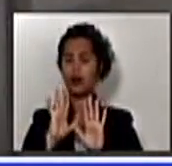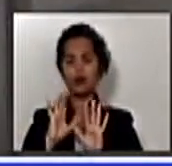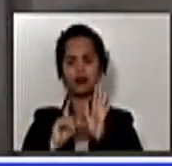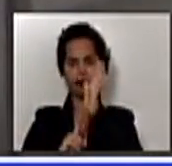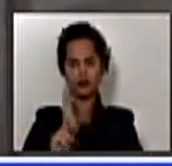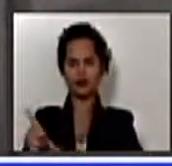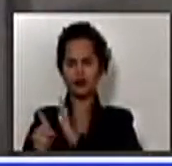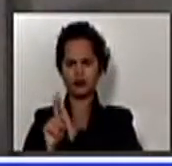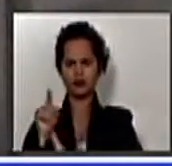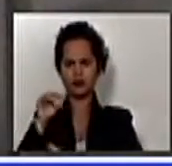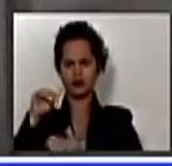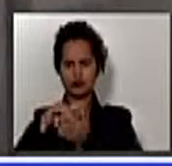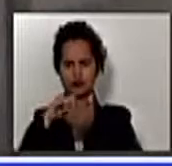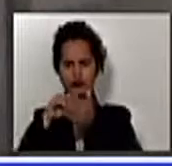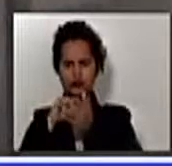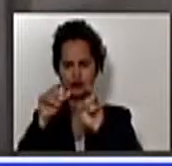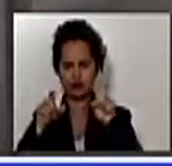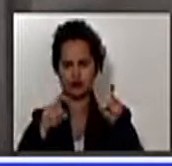Fazenda,